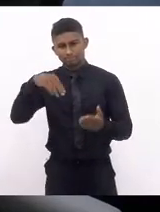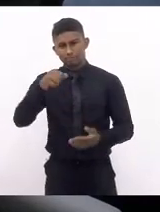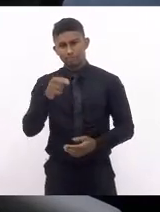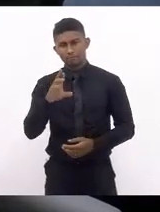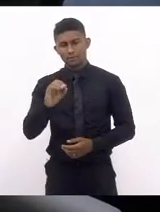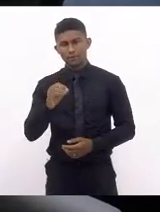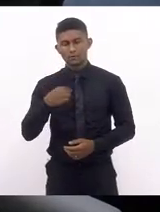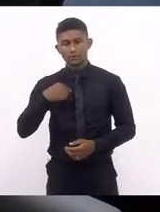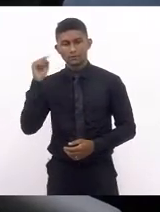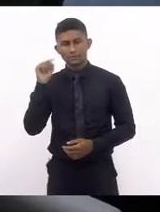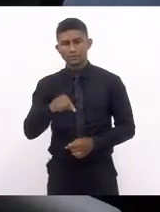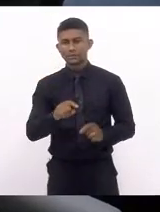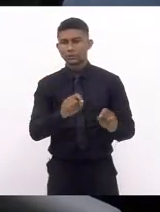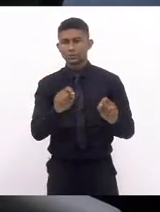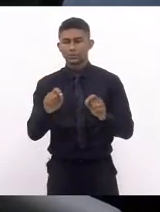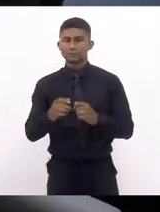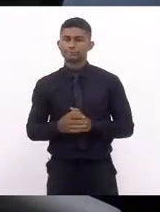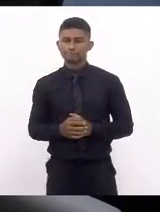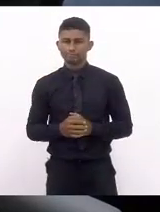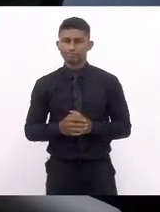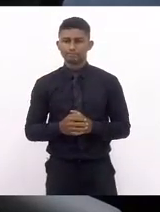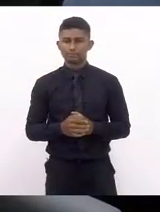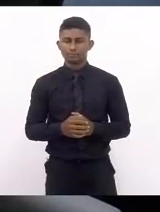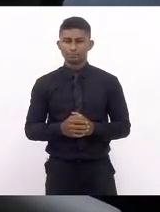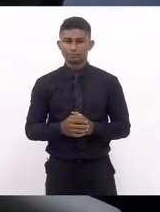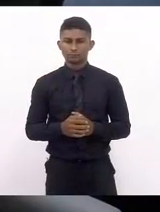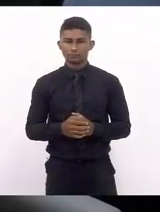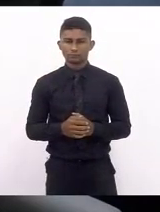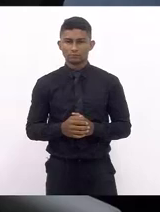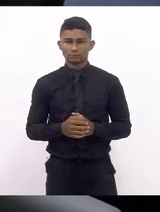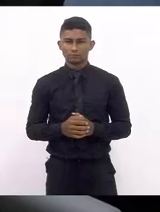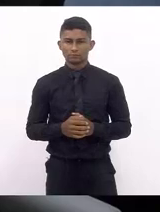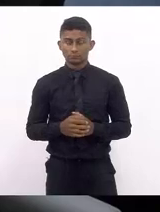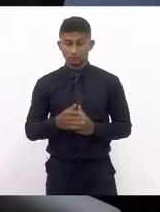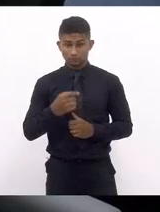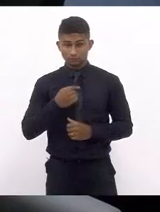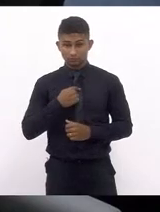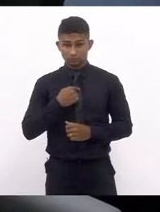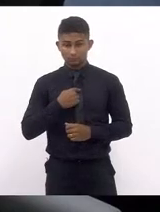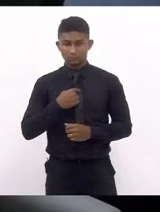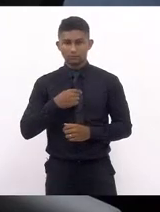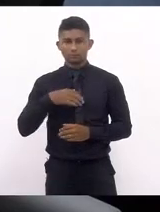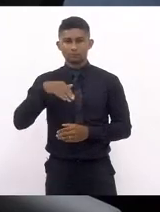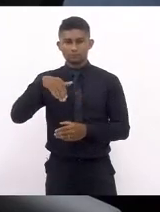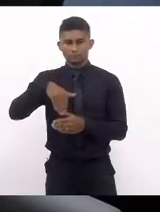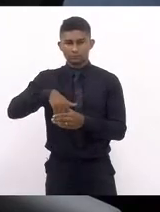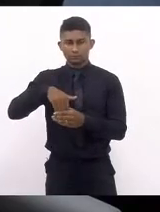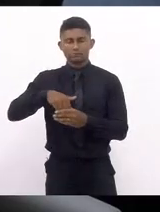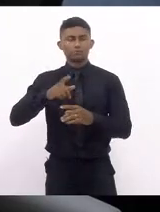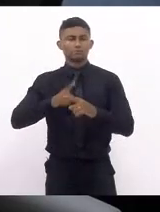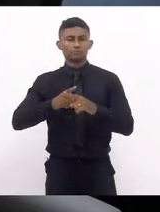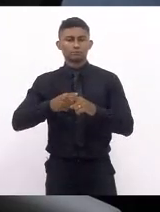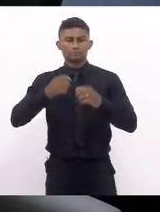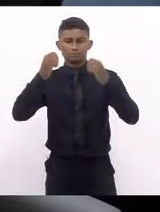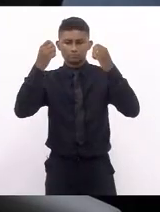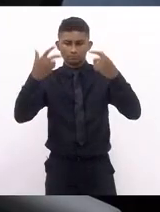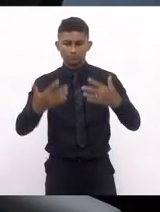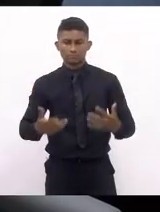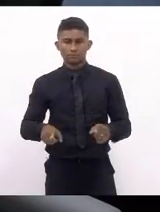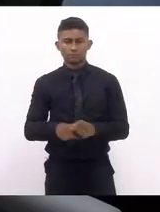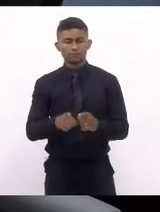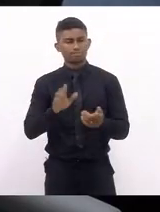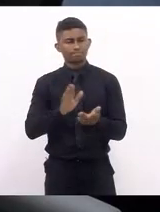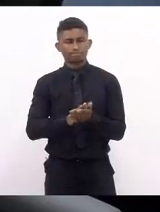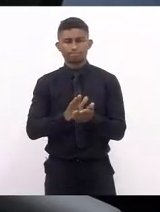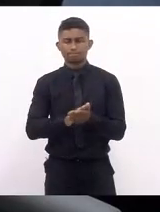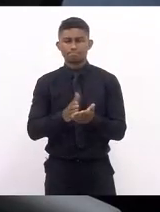aqui na oportunidade fazer a minha declaração e também parabenizar Gustavo Schmidt